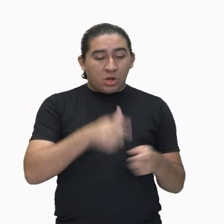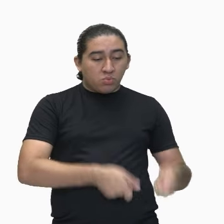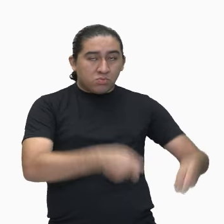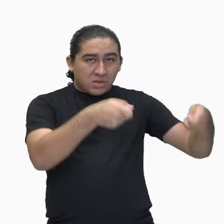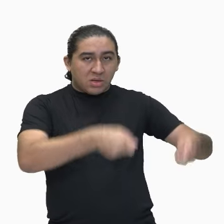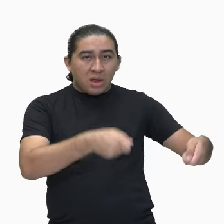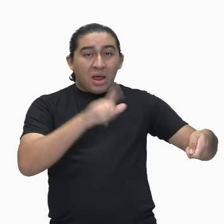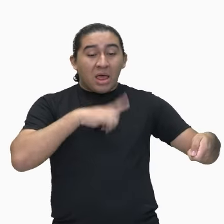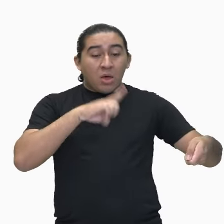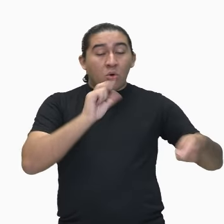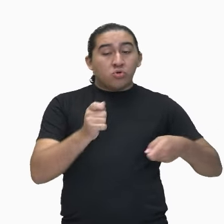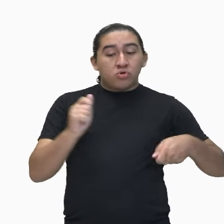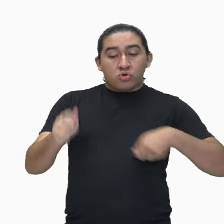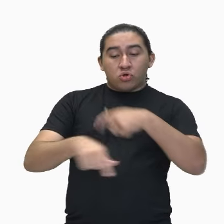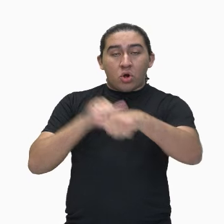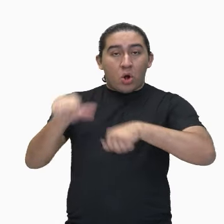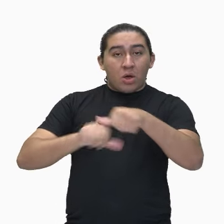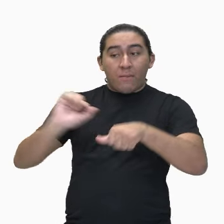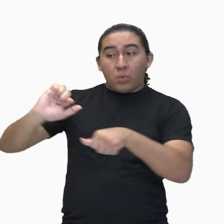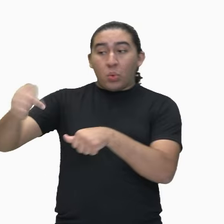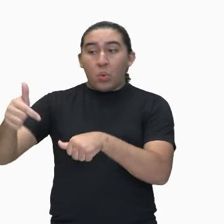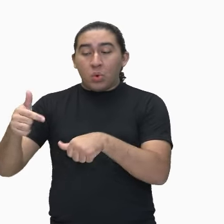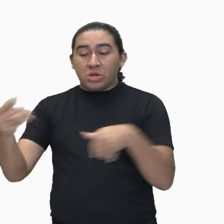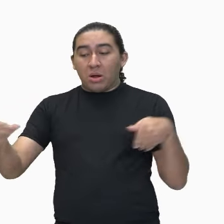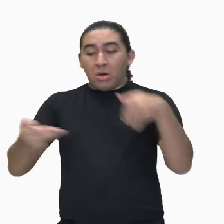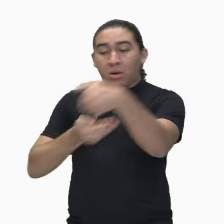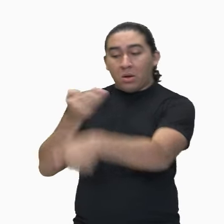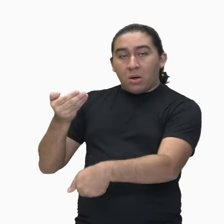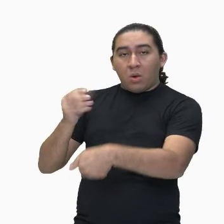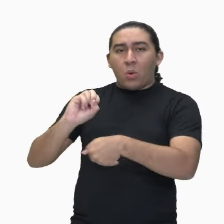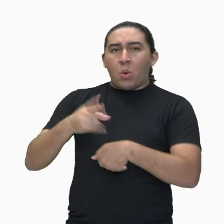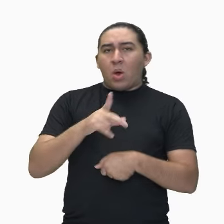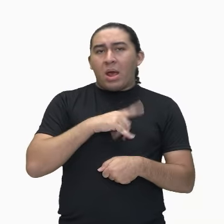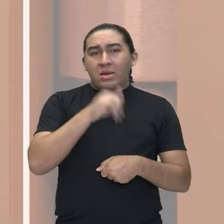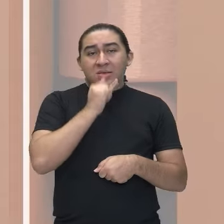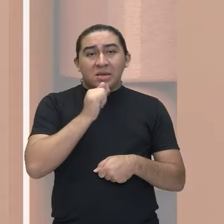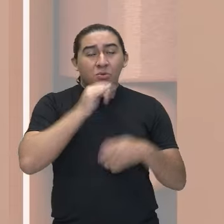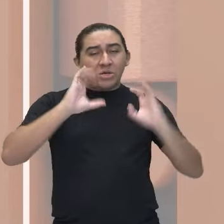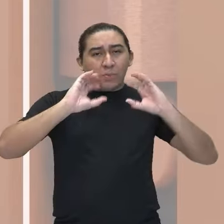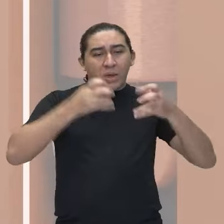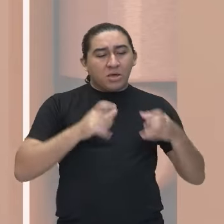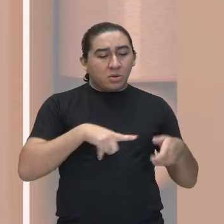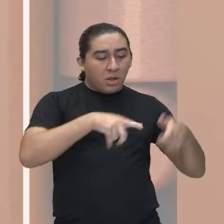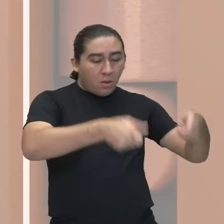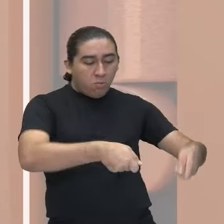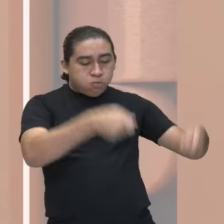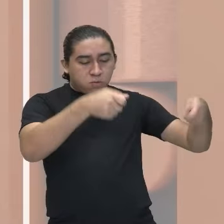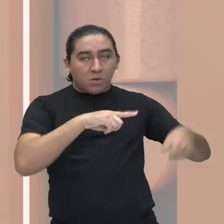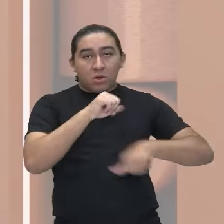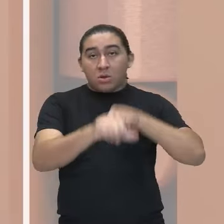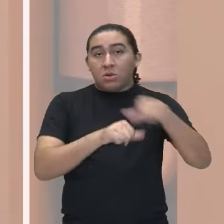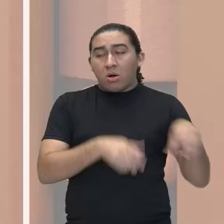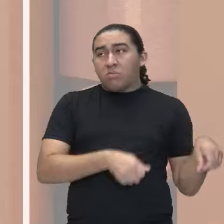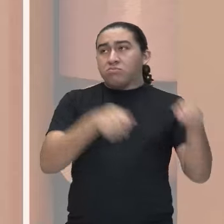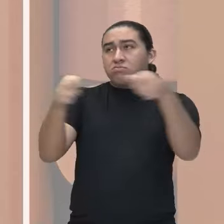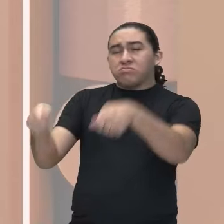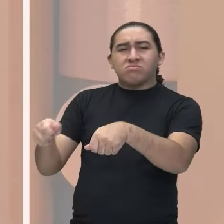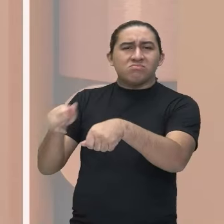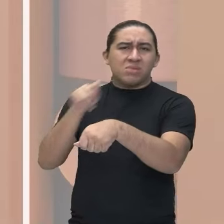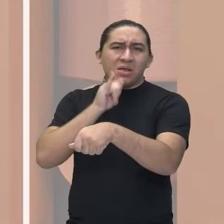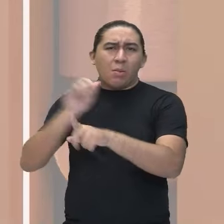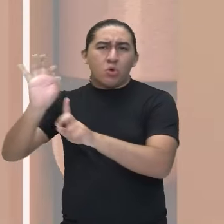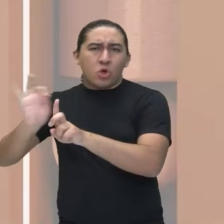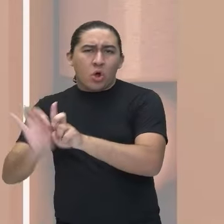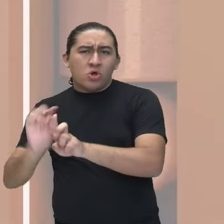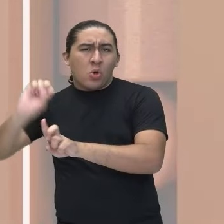trocar por uma saca de feijão, né? Eu tenho uma saca de milho, eu vou trocar por uma saca de, sei lá, de soja,